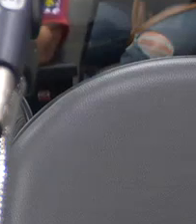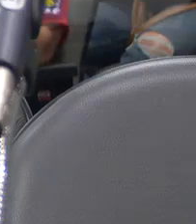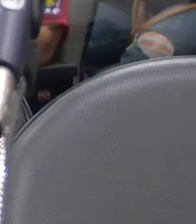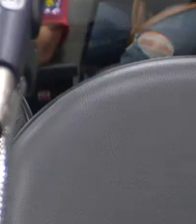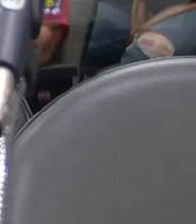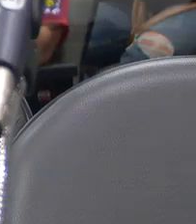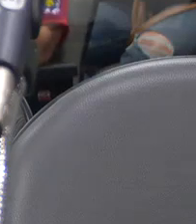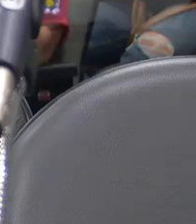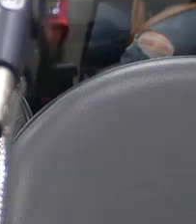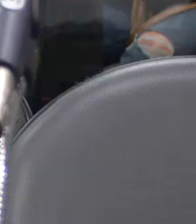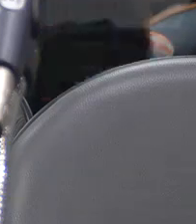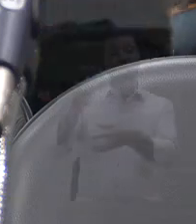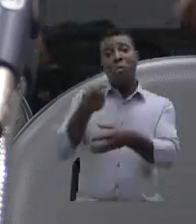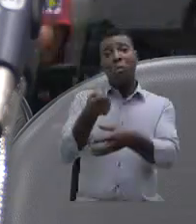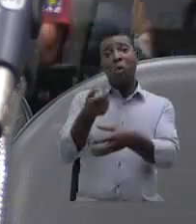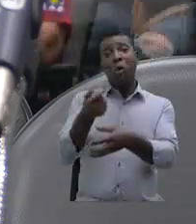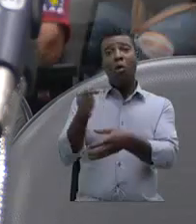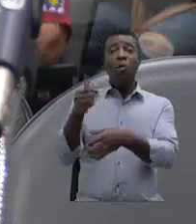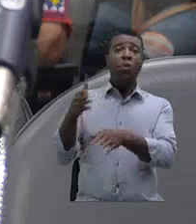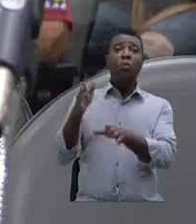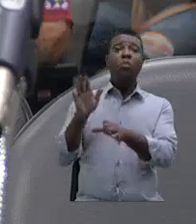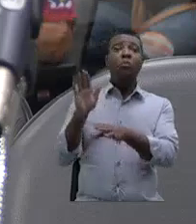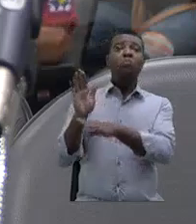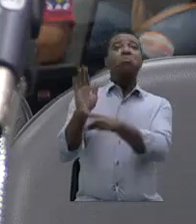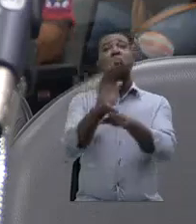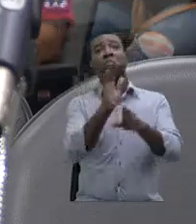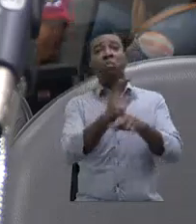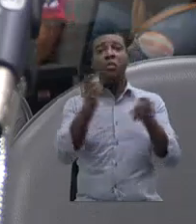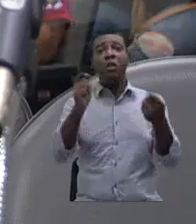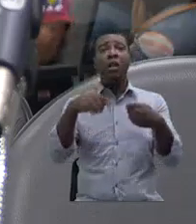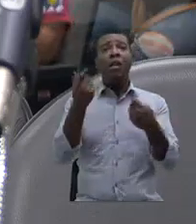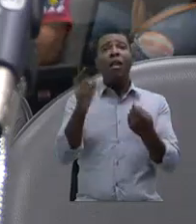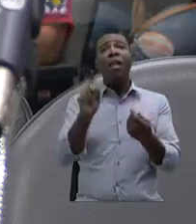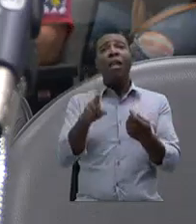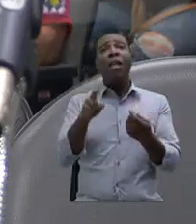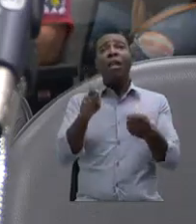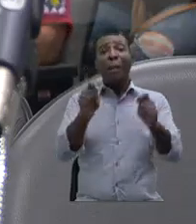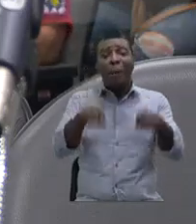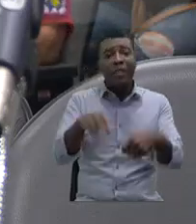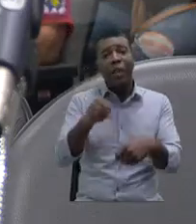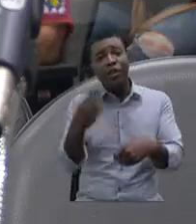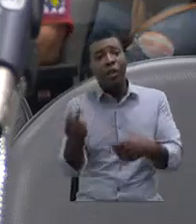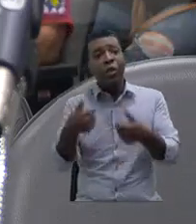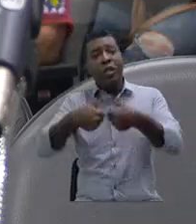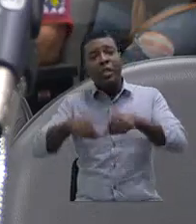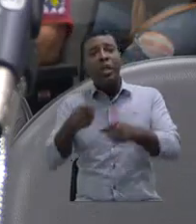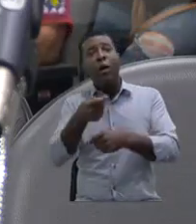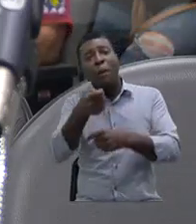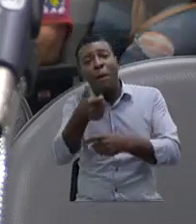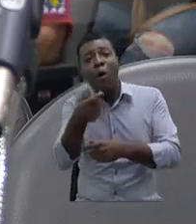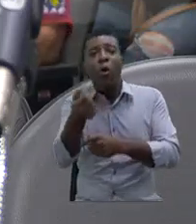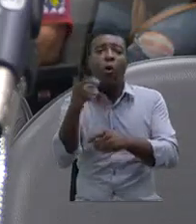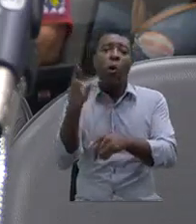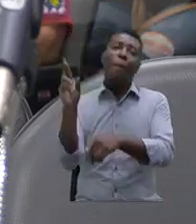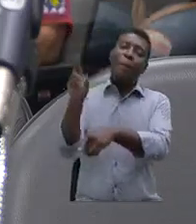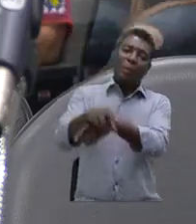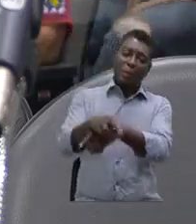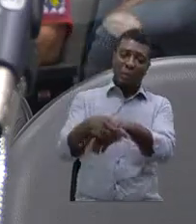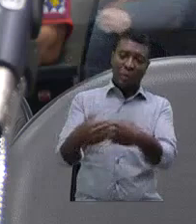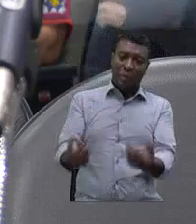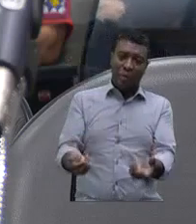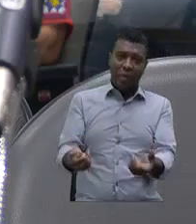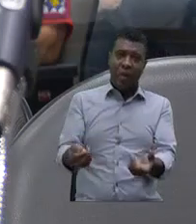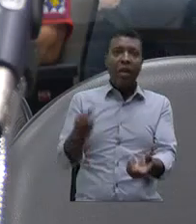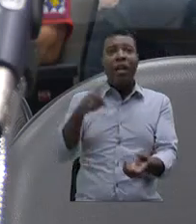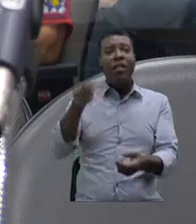alcançam, né, têm a capacidade ou estão representados, mas têm muitas especificidades. Você fala